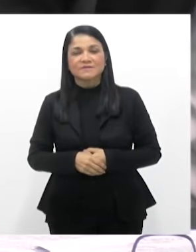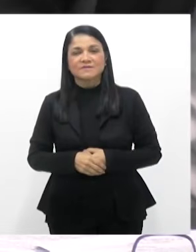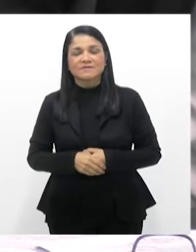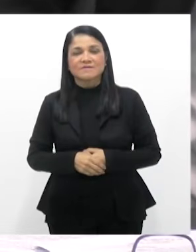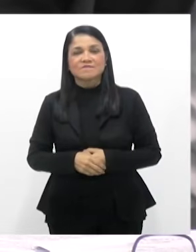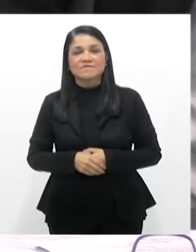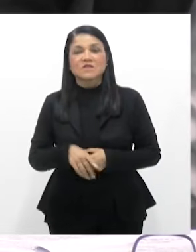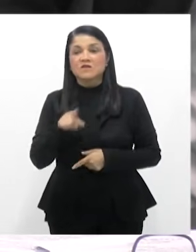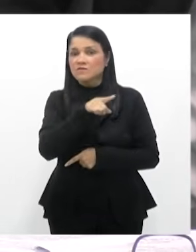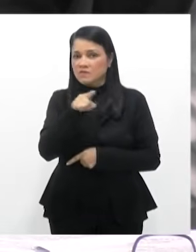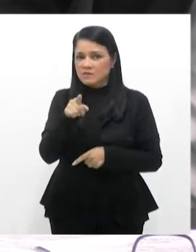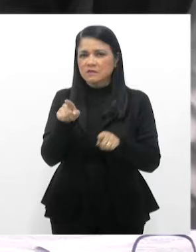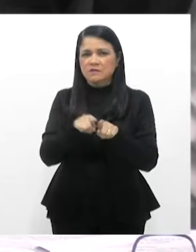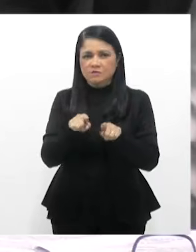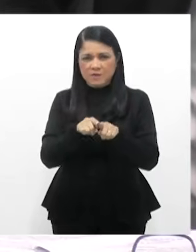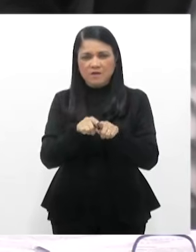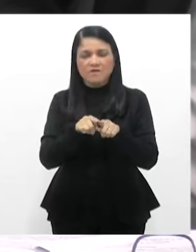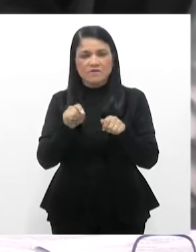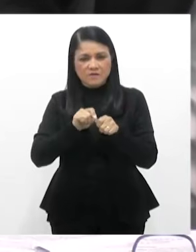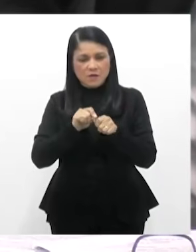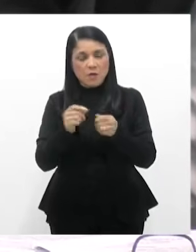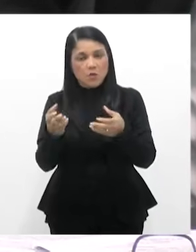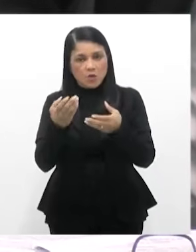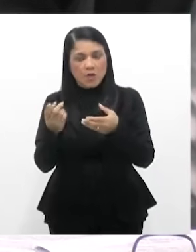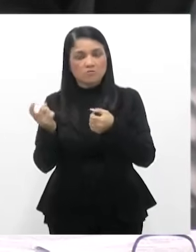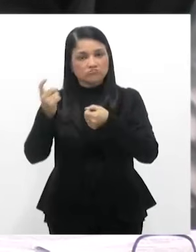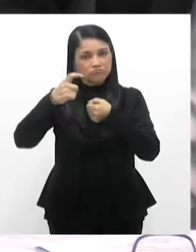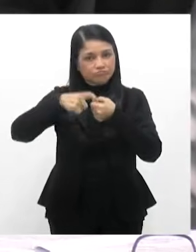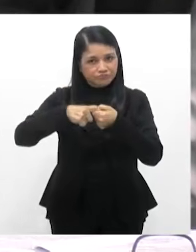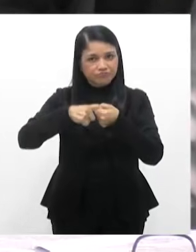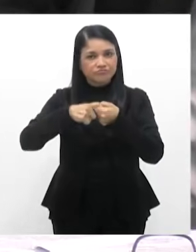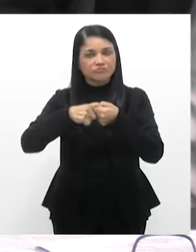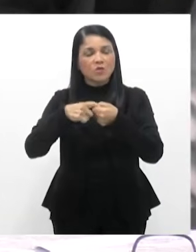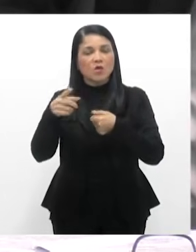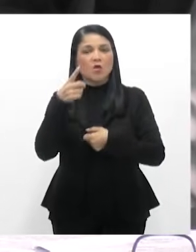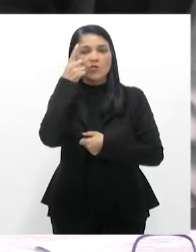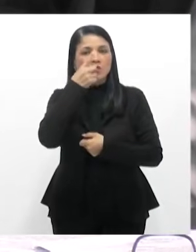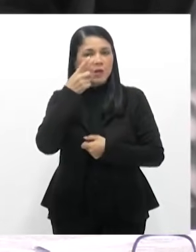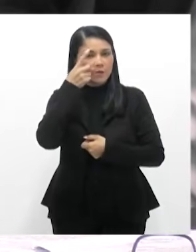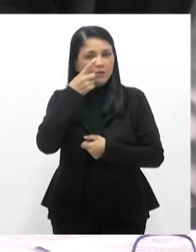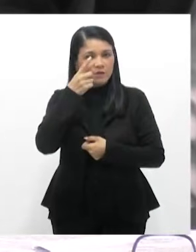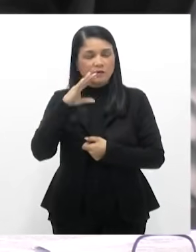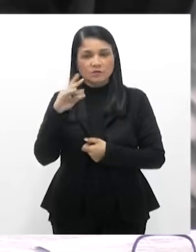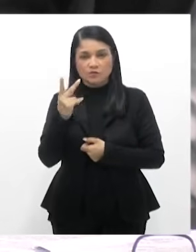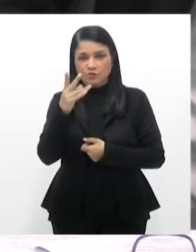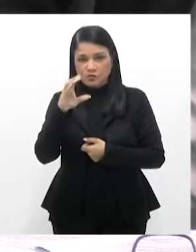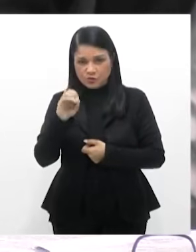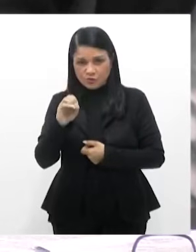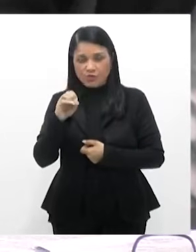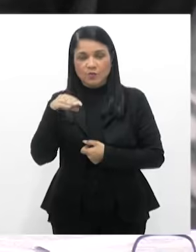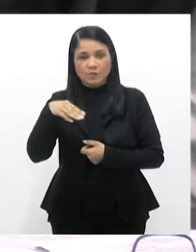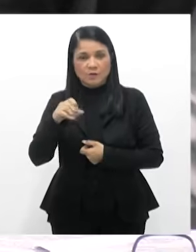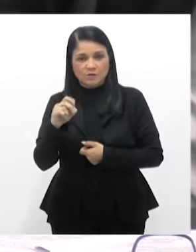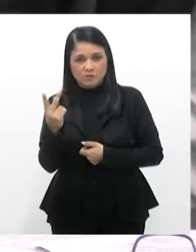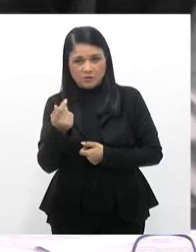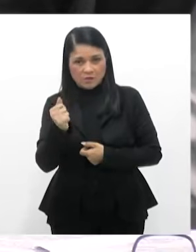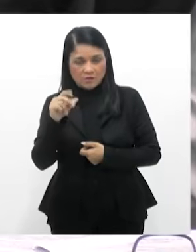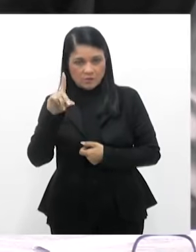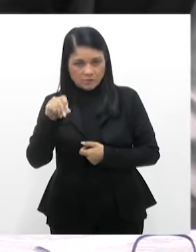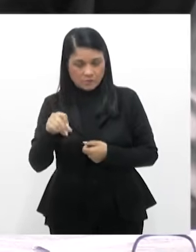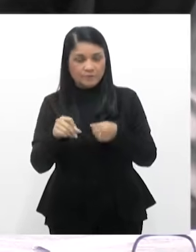como vocês fizeram, também eu quero me associar, né? O deputado Chico Machado e o deputado